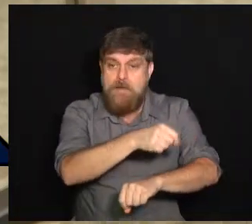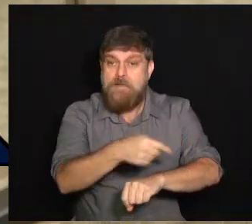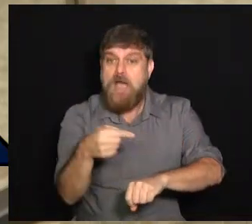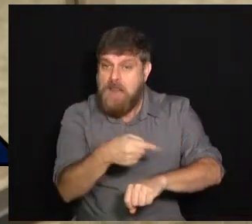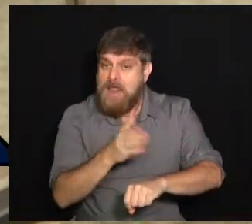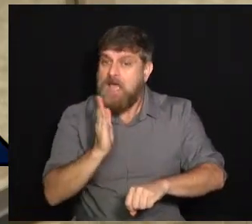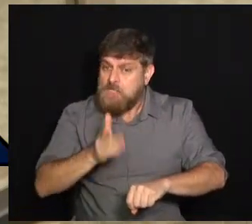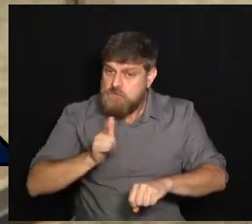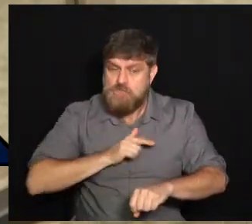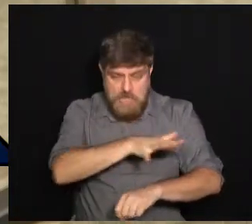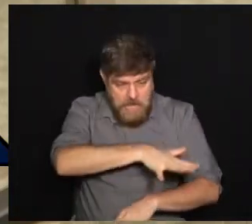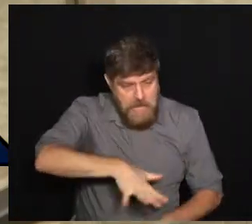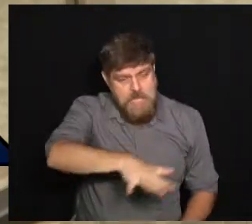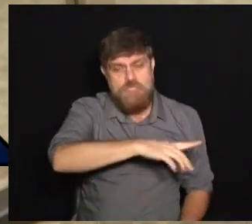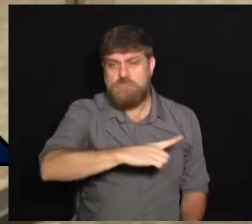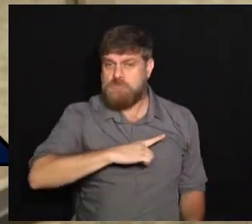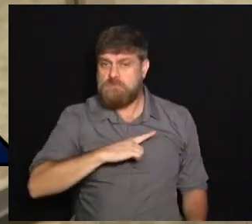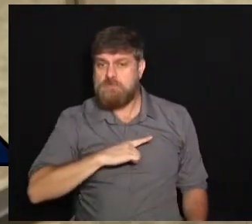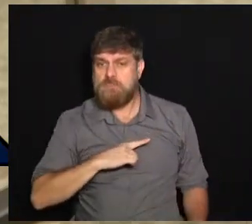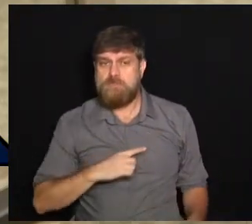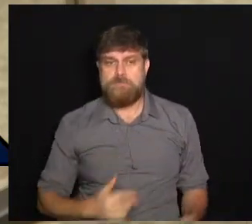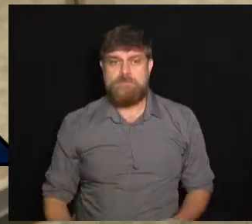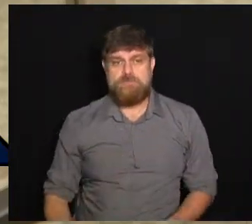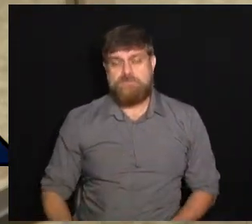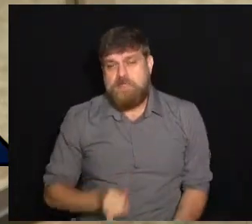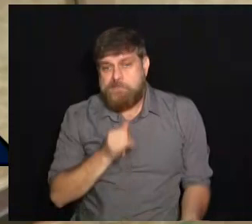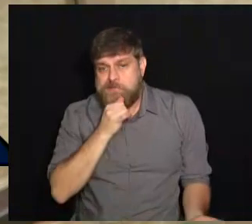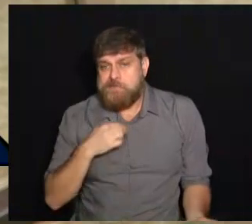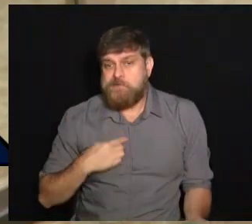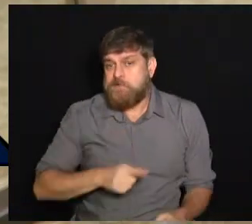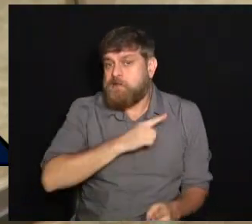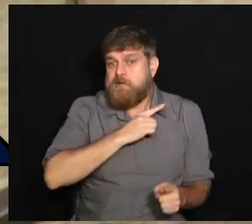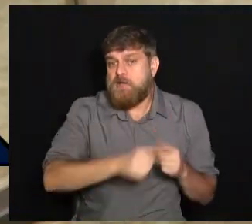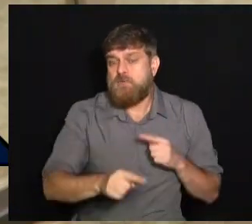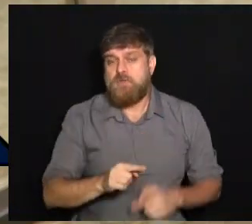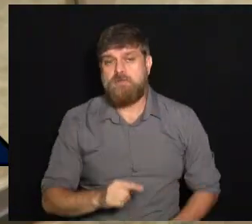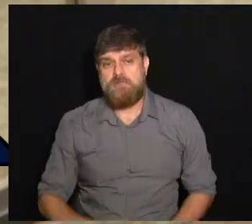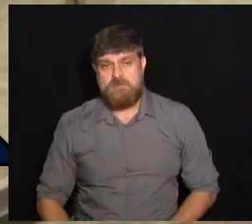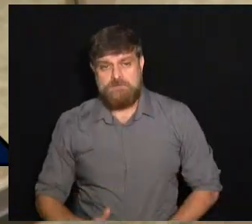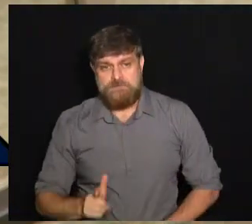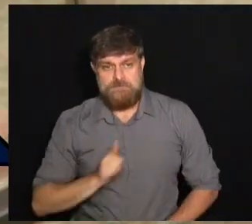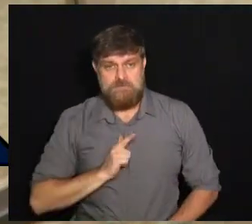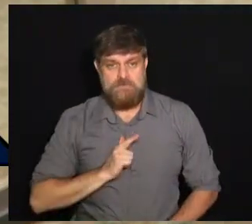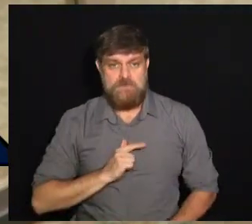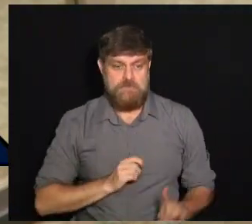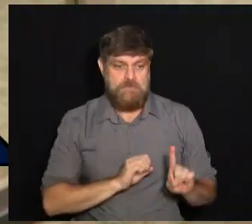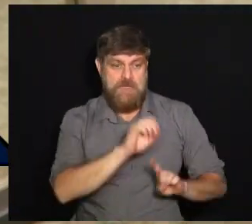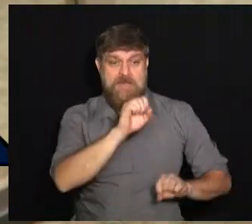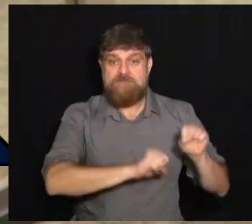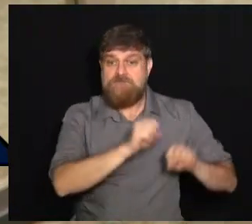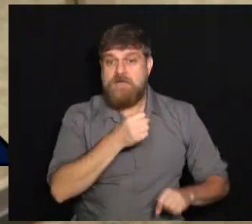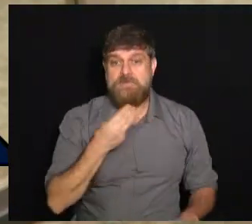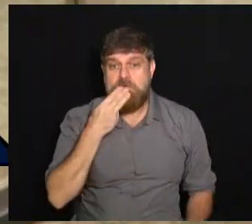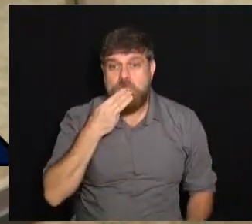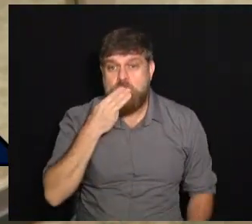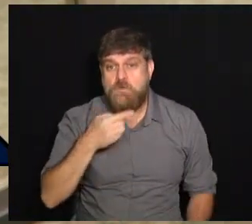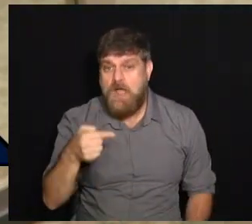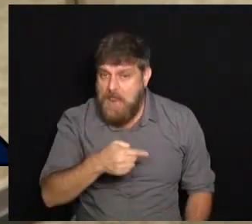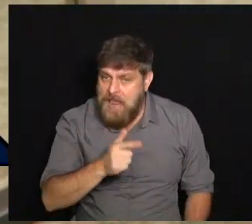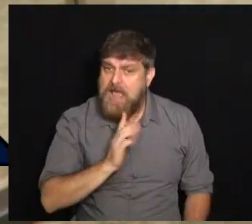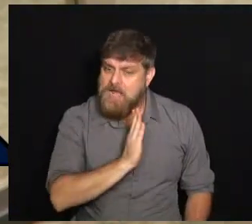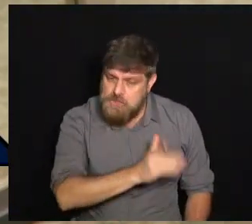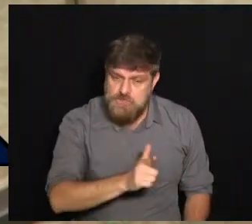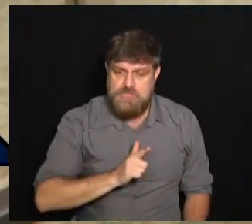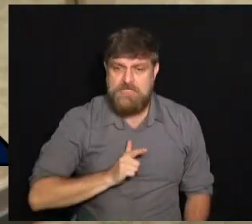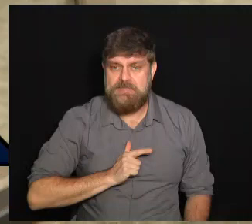existem nessa região. Nós não podemos, por exemplo, proibir uma fábrica de doce que já está instalada lá dentro,